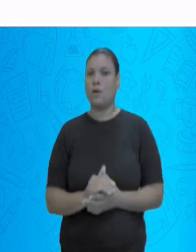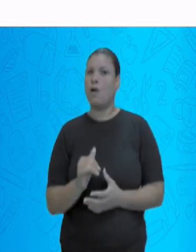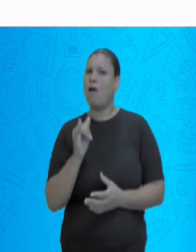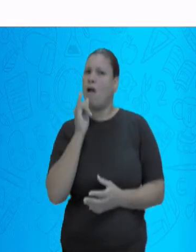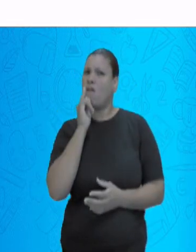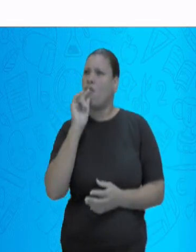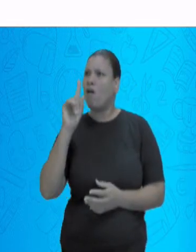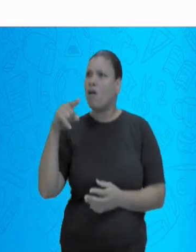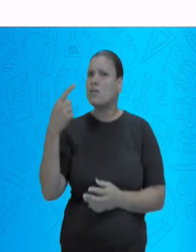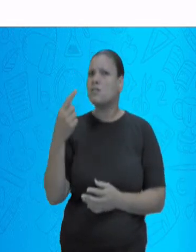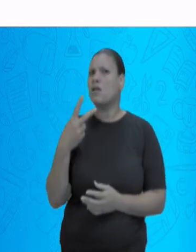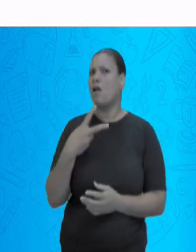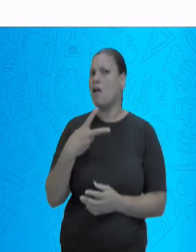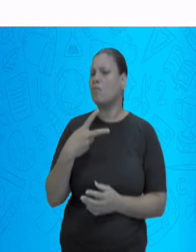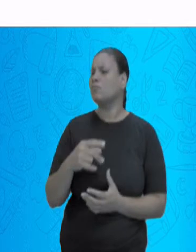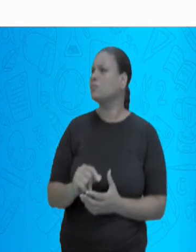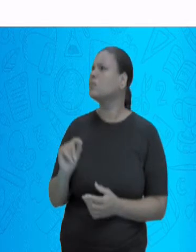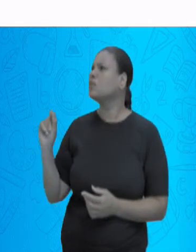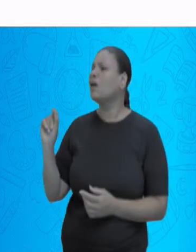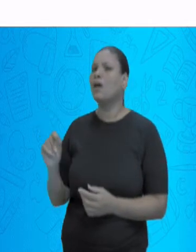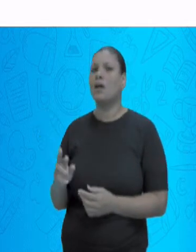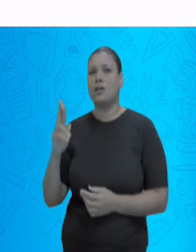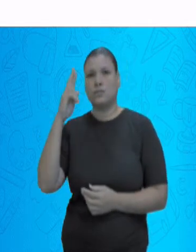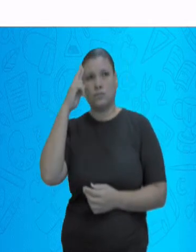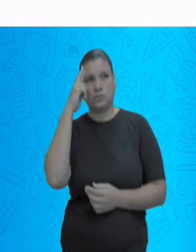convocar-nos-ia para o evento.